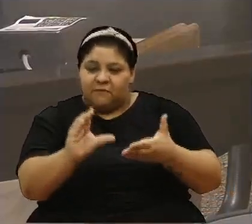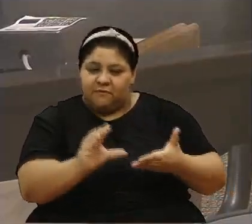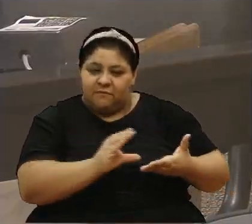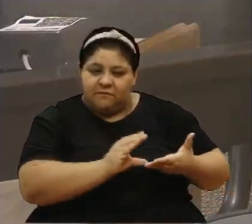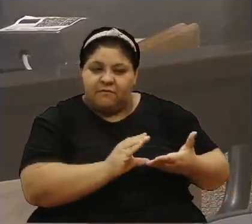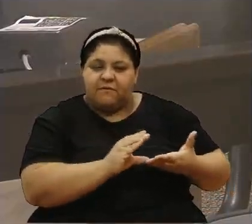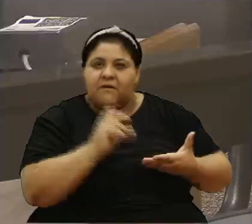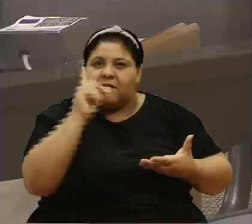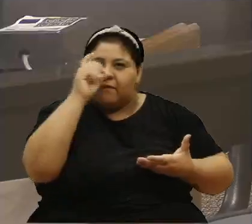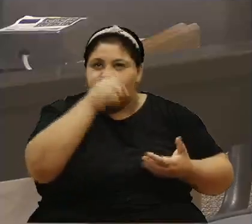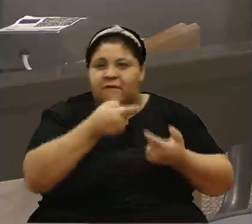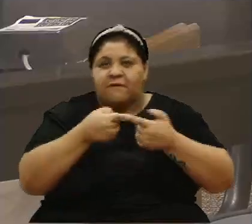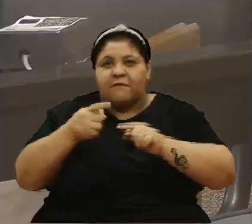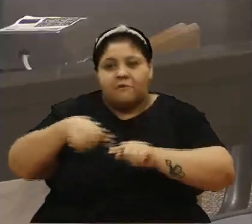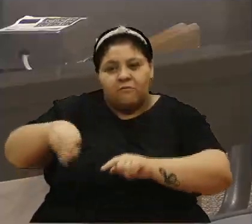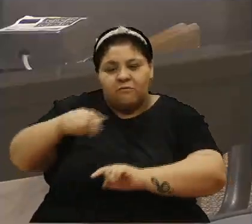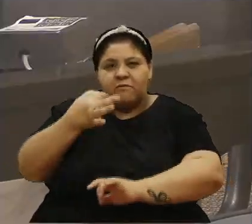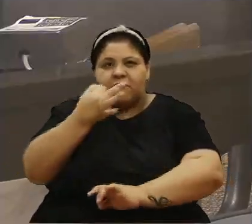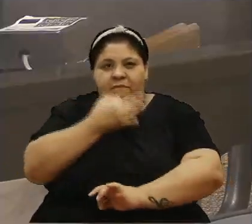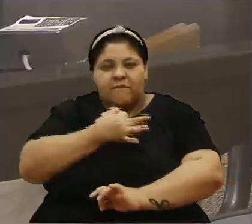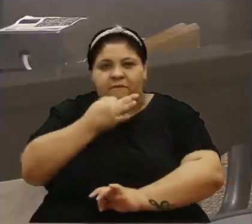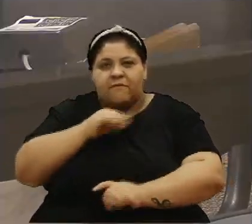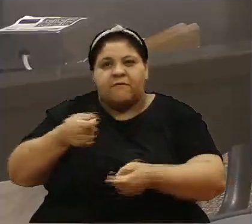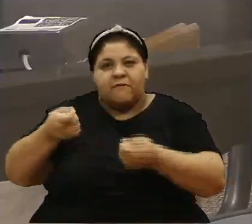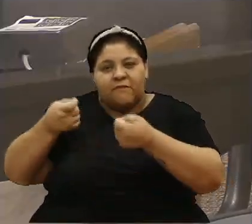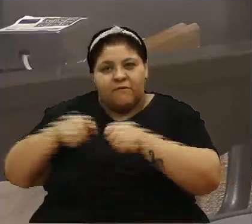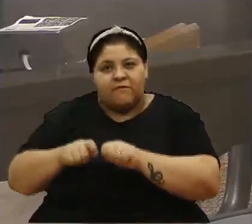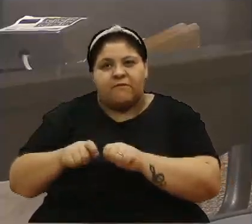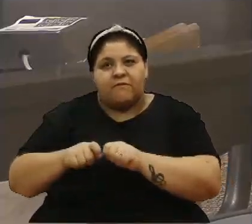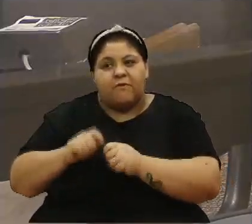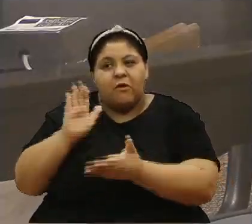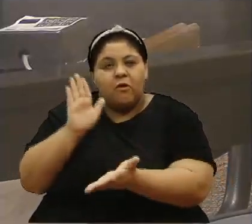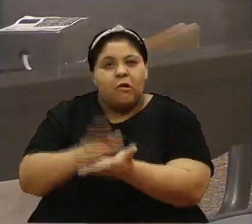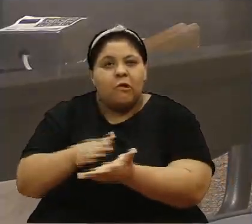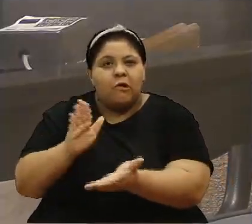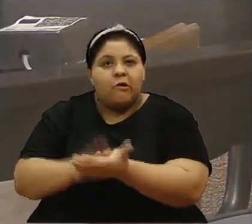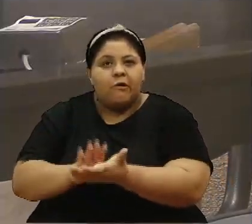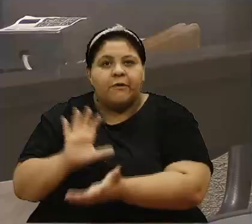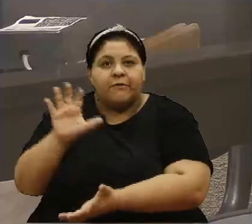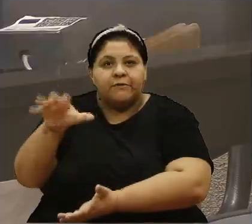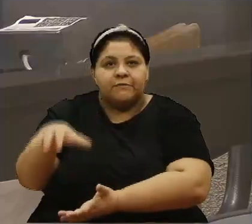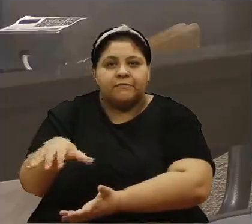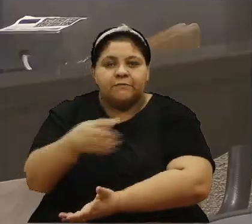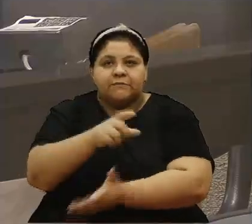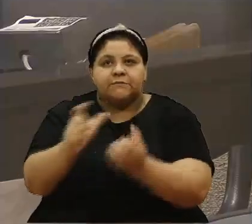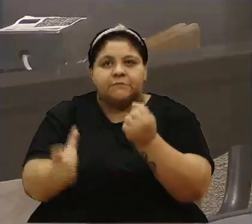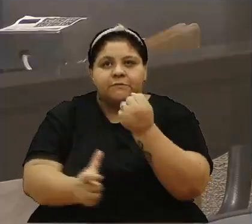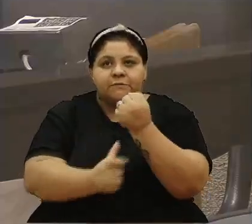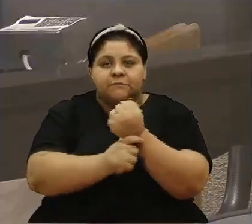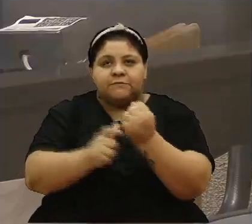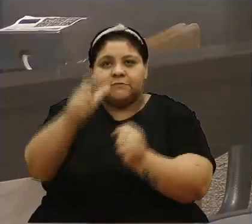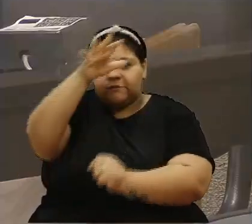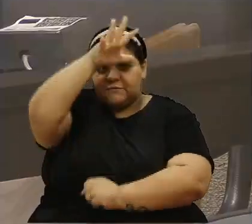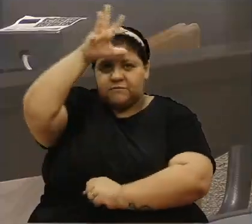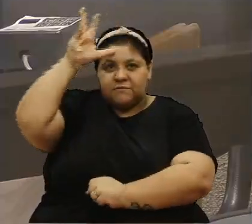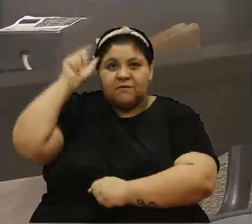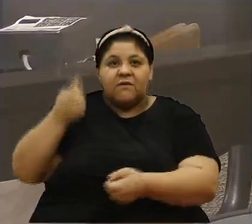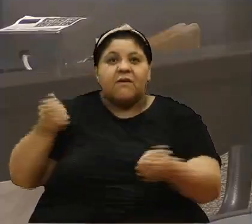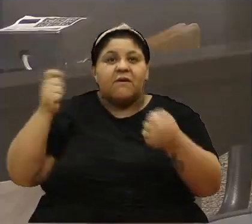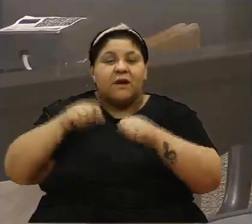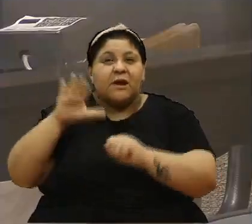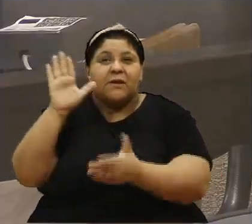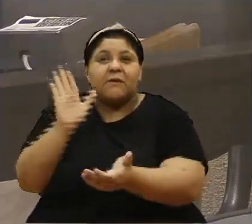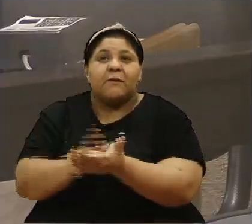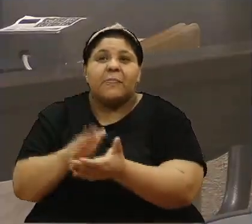bem difícil. Mas a nossa cidade precisamos cobrar dos órgãos de segurança do município, precisamos